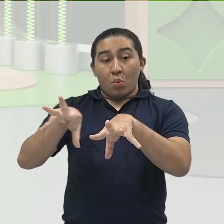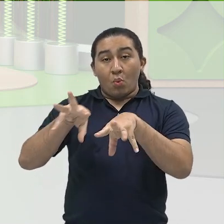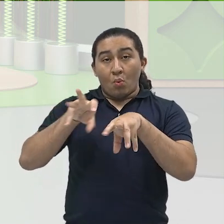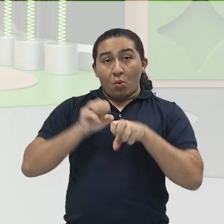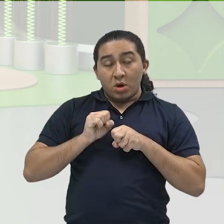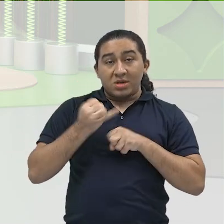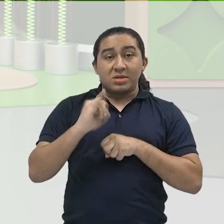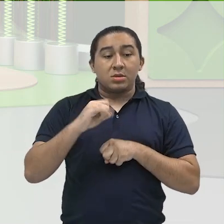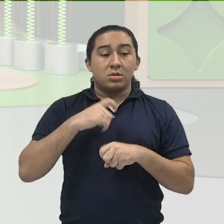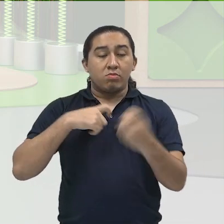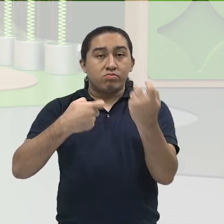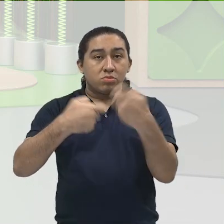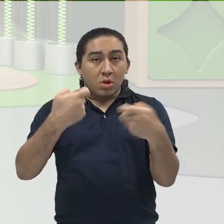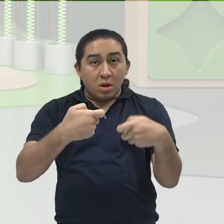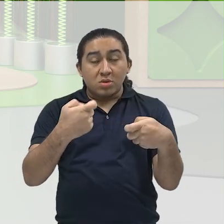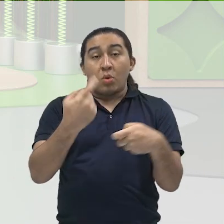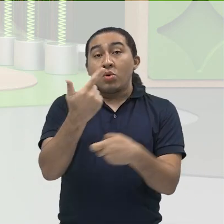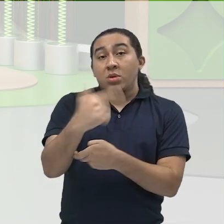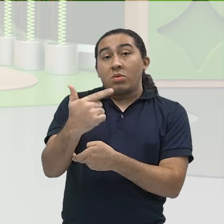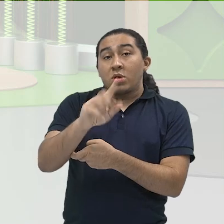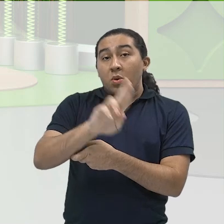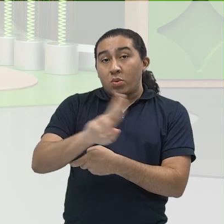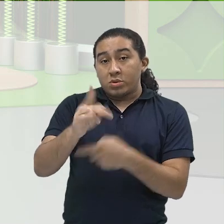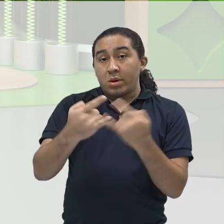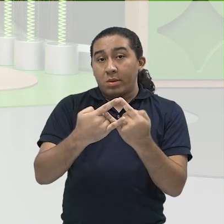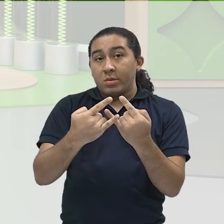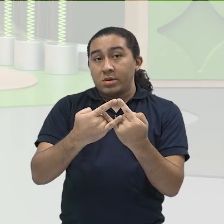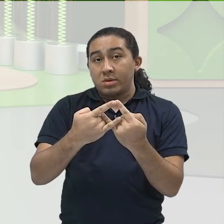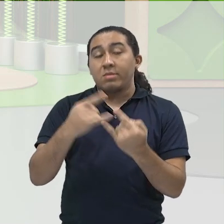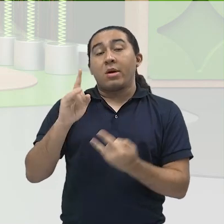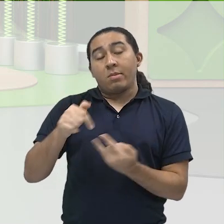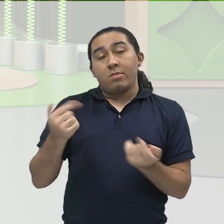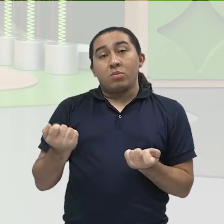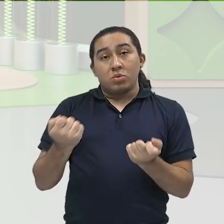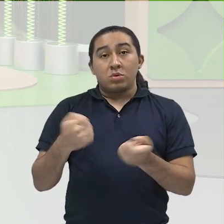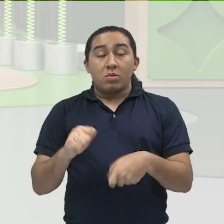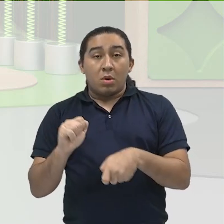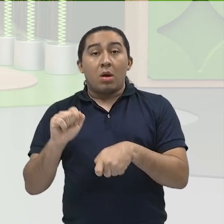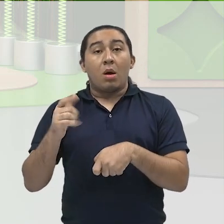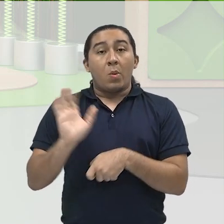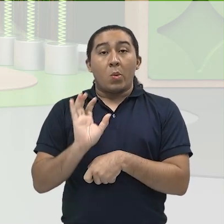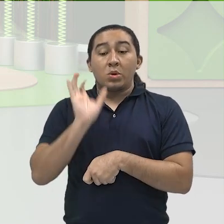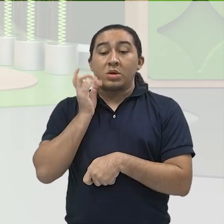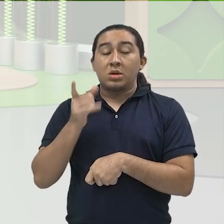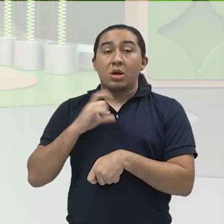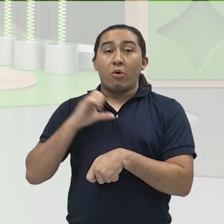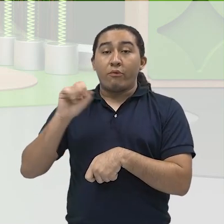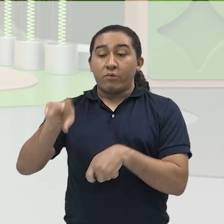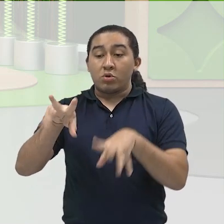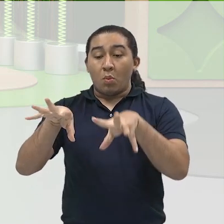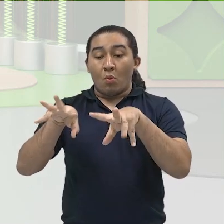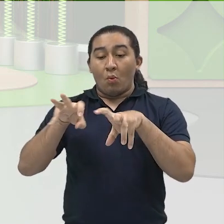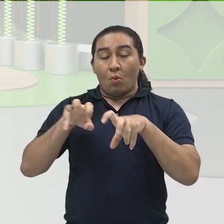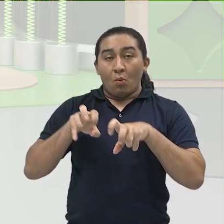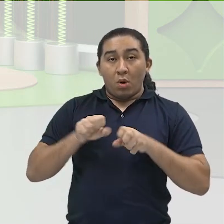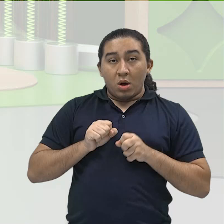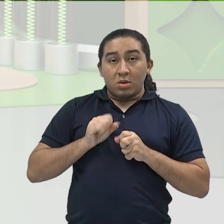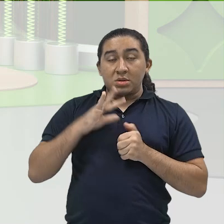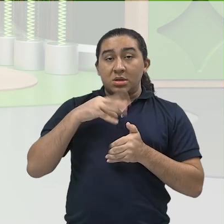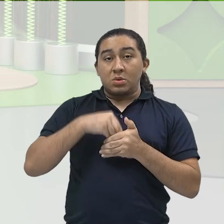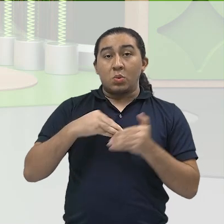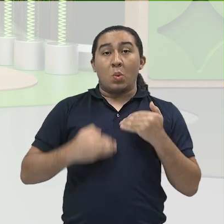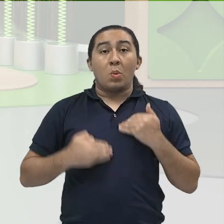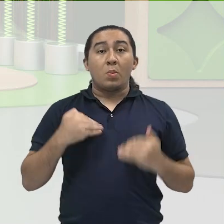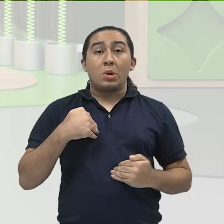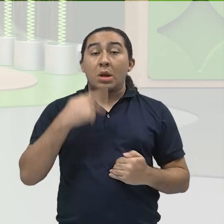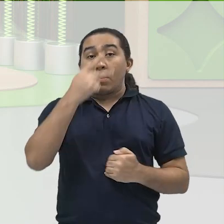sexual desprotegida, certo? Esse vírus ele vai invadir então o organismo dessa pessoa e ele